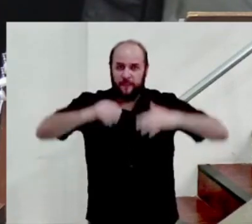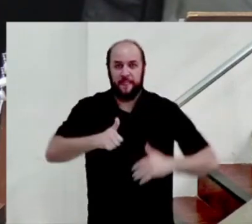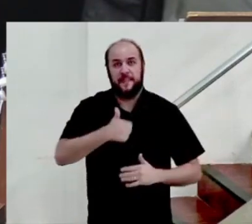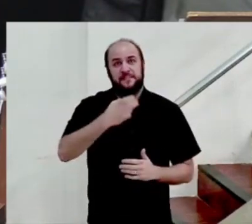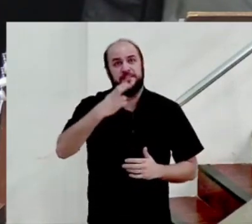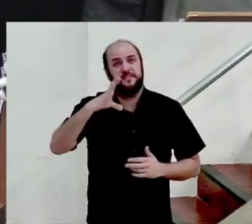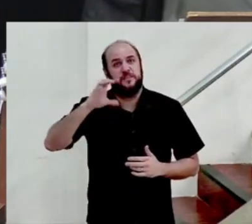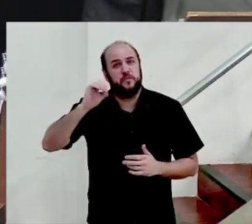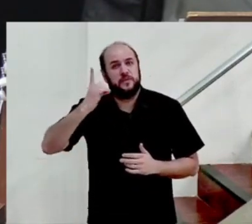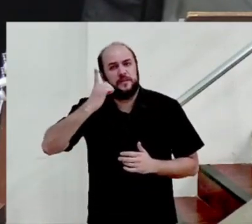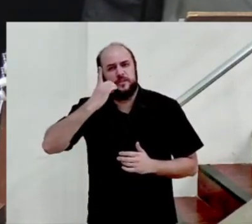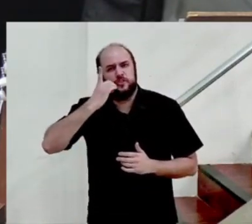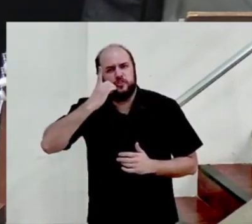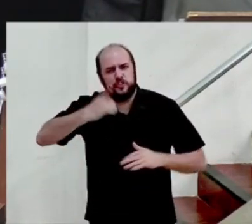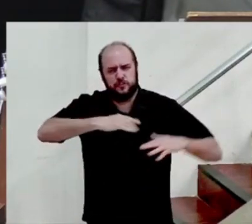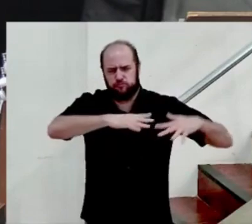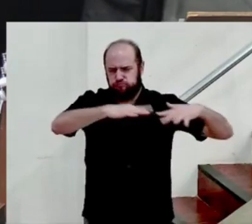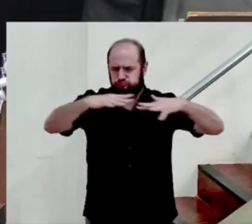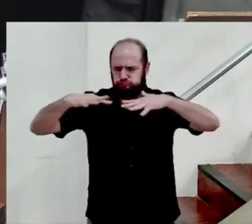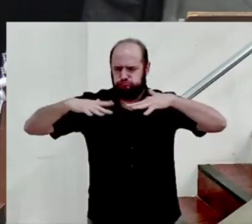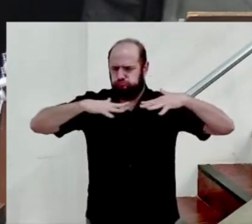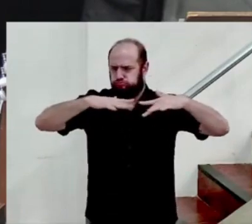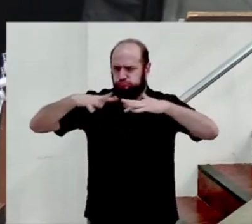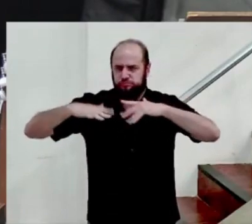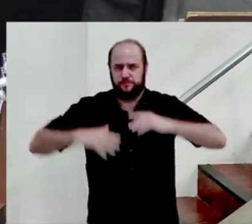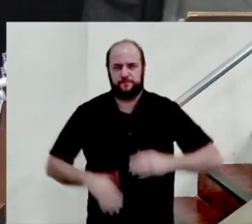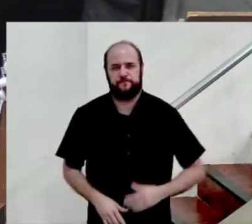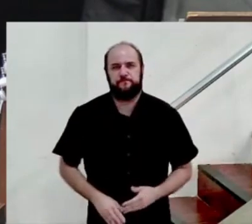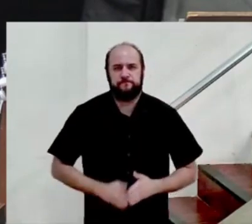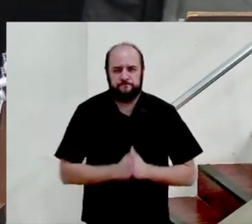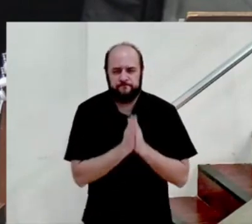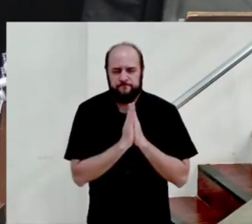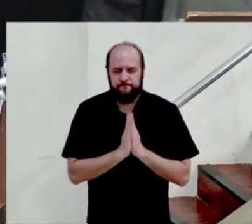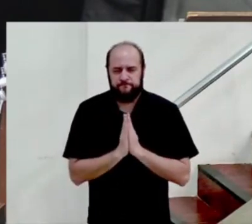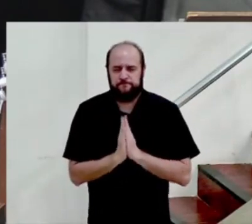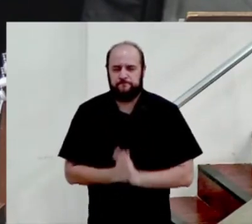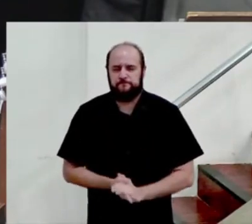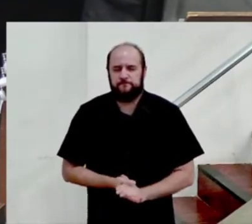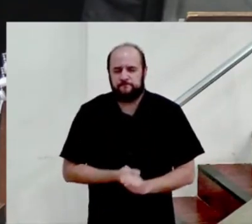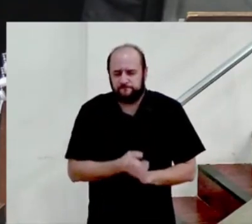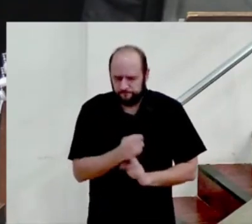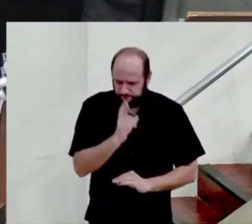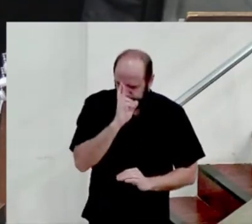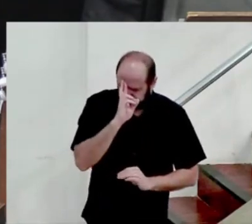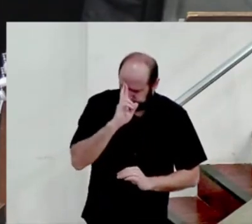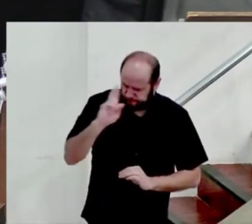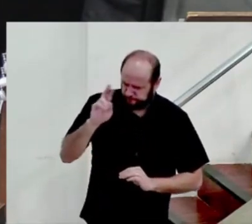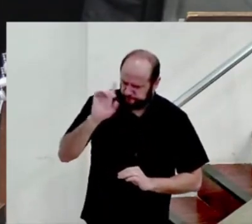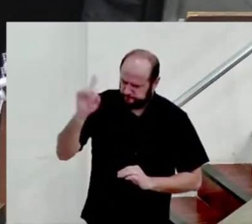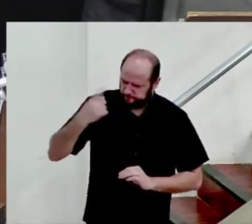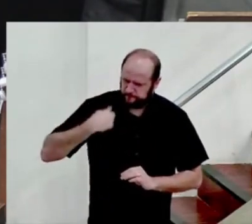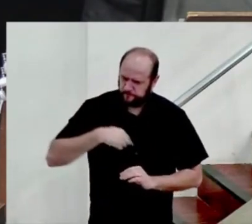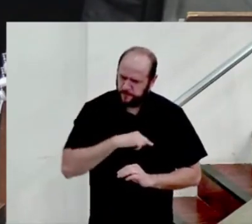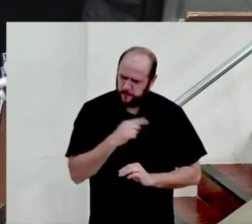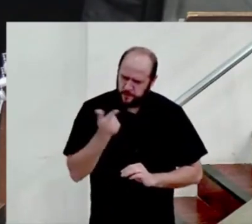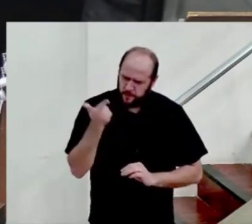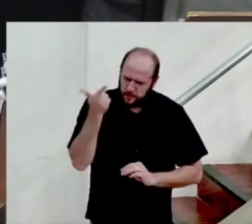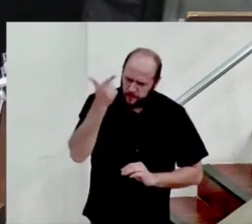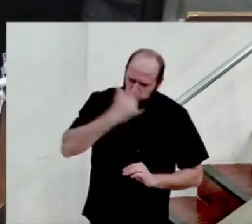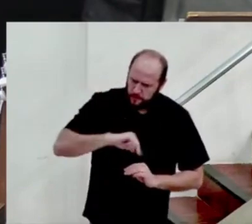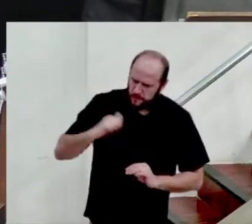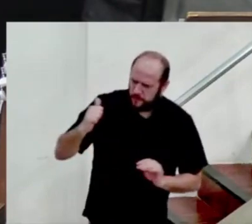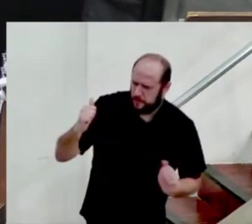150 dias. Vamos orar? Senhor Deus, nós mais uma vez nos aproximamos de